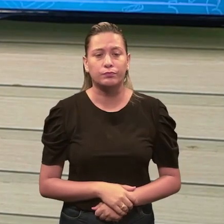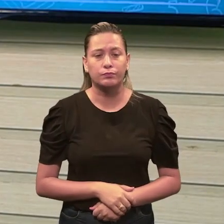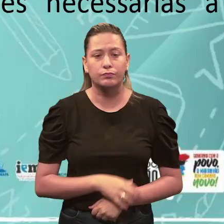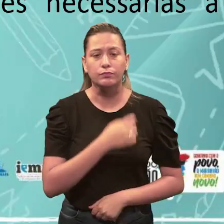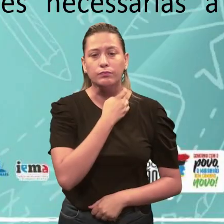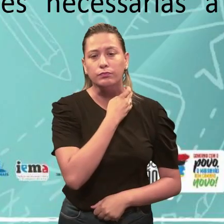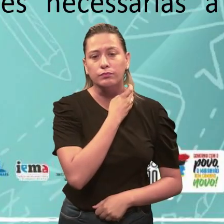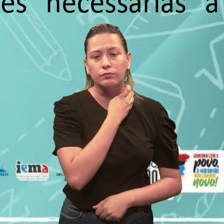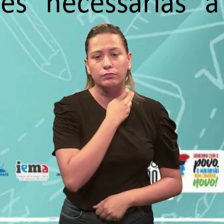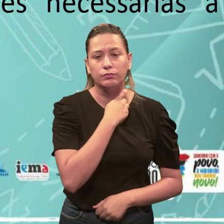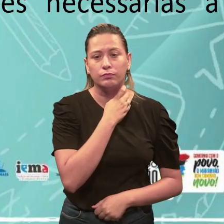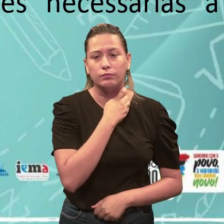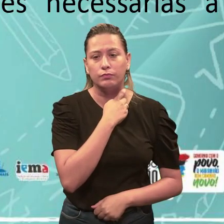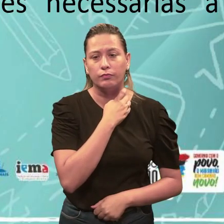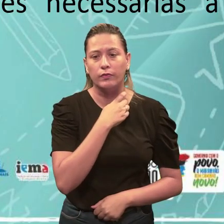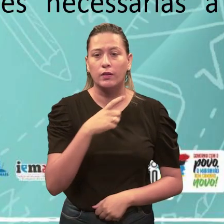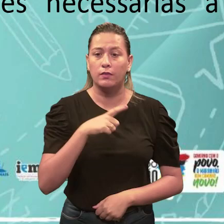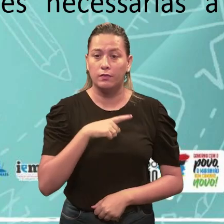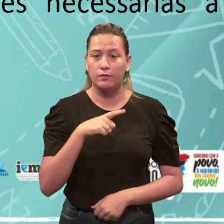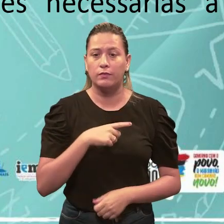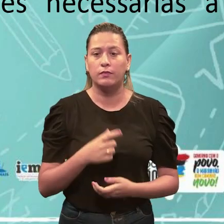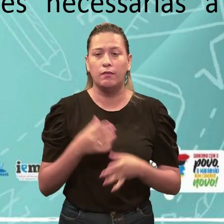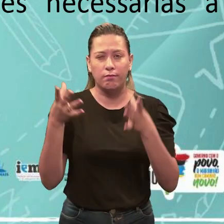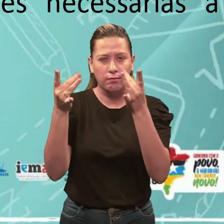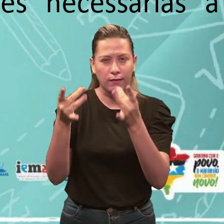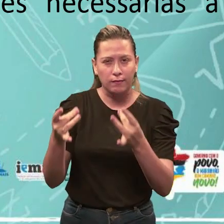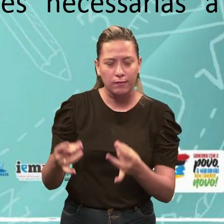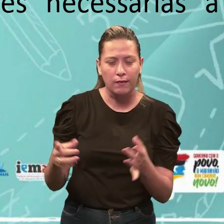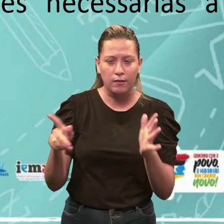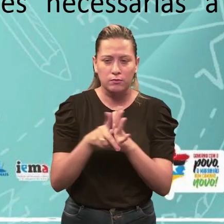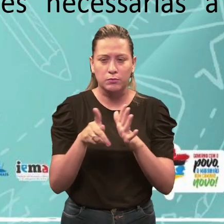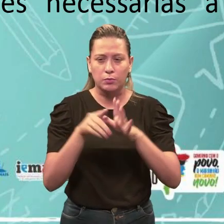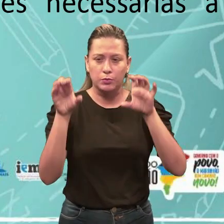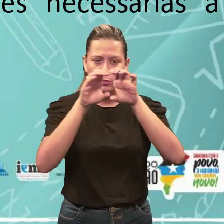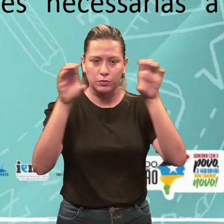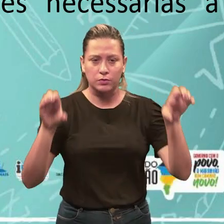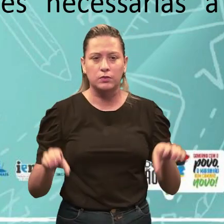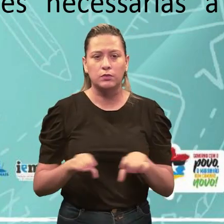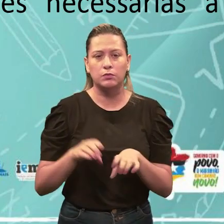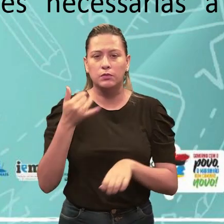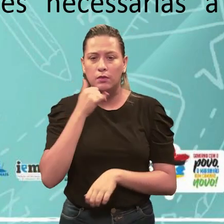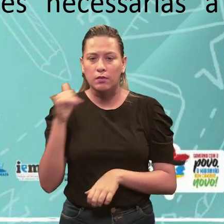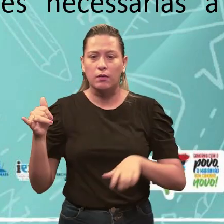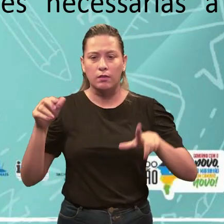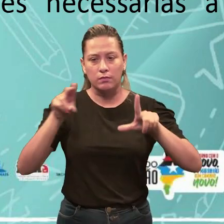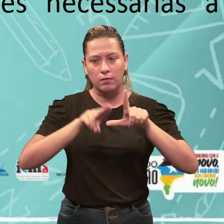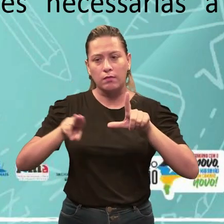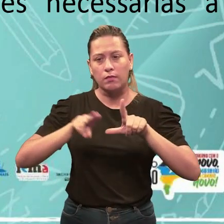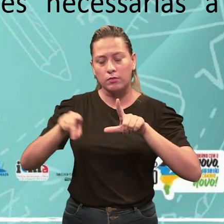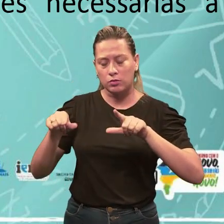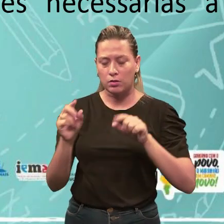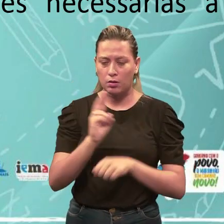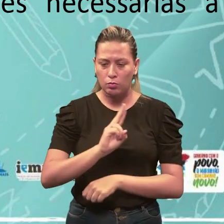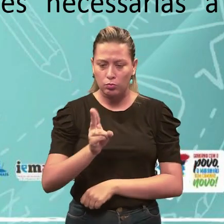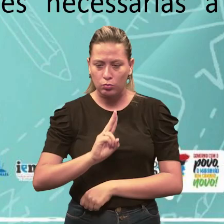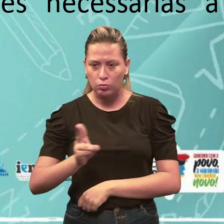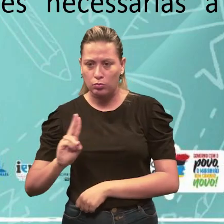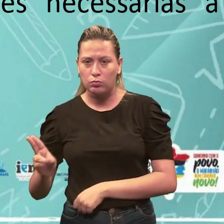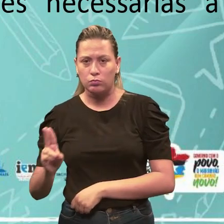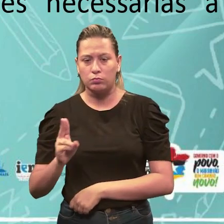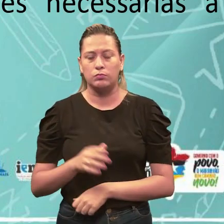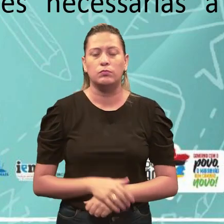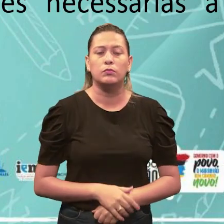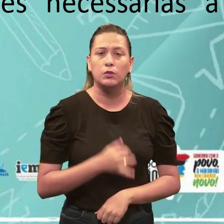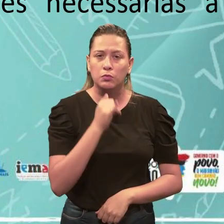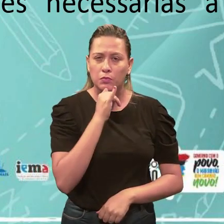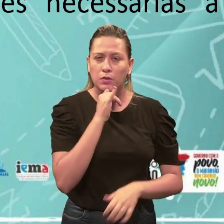mais completo. Então o esquema completo deve possuir descrições do circuito elétrico devidamente inscritos na legenda, inclusive tem a própria legenda, a gente vai já ver